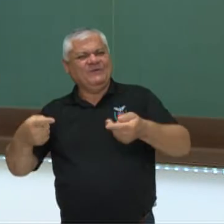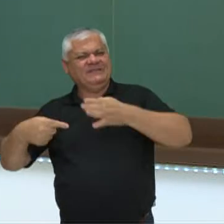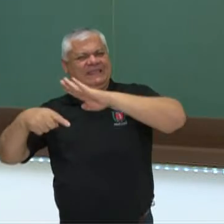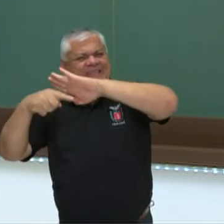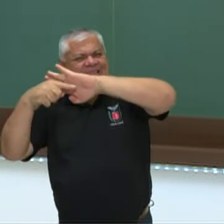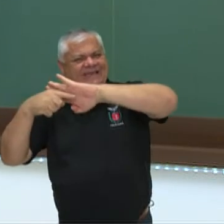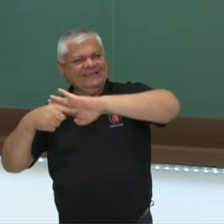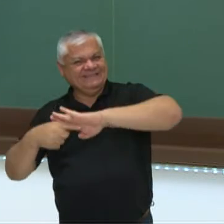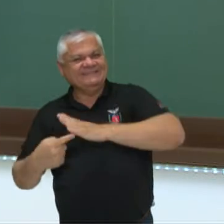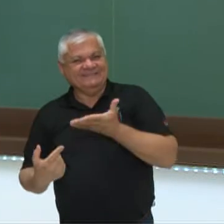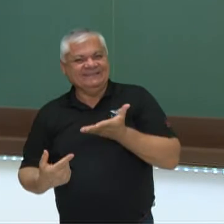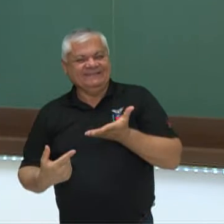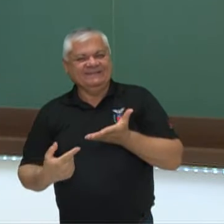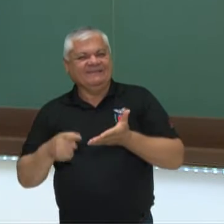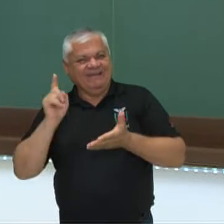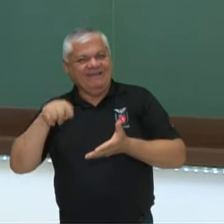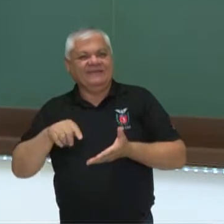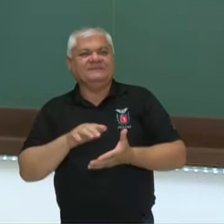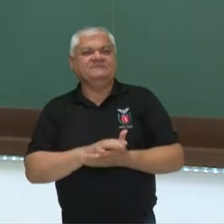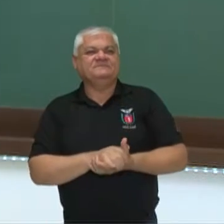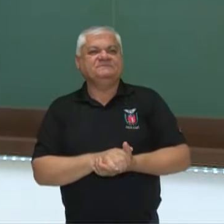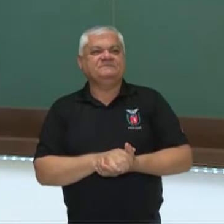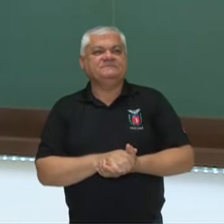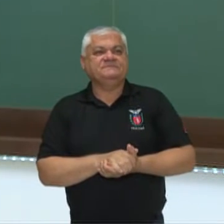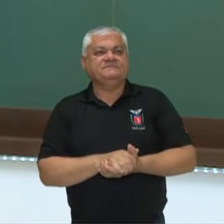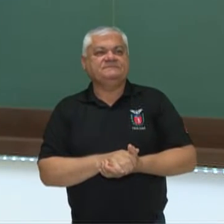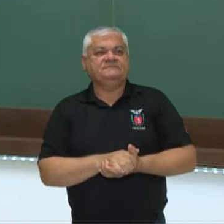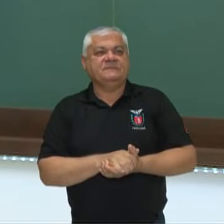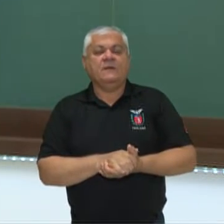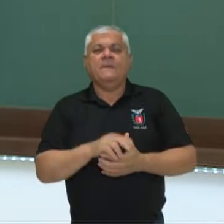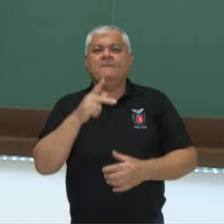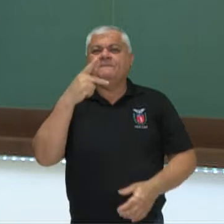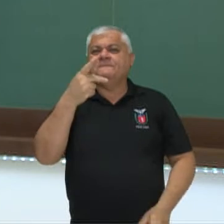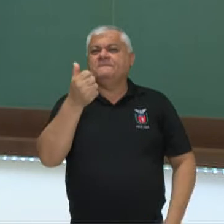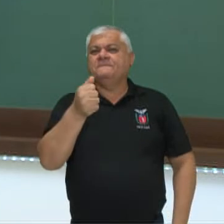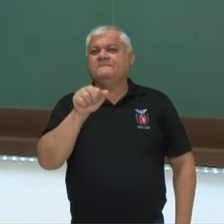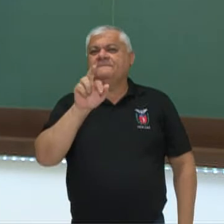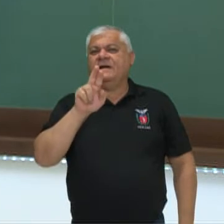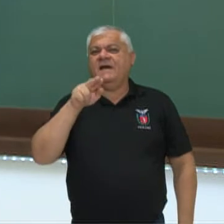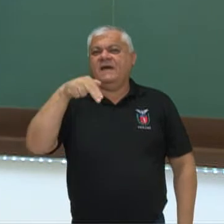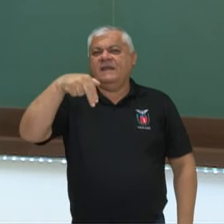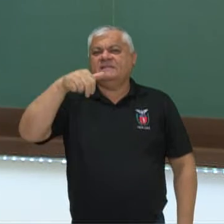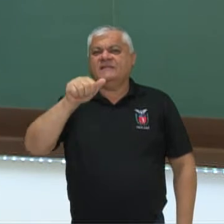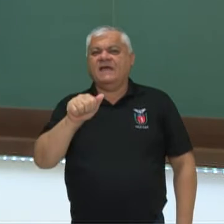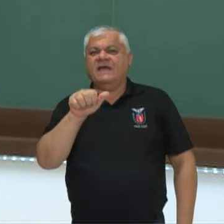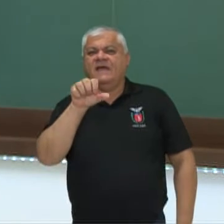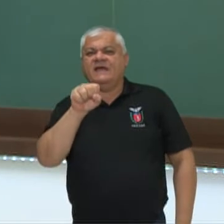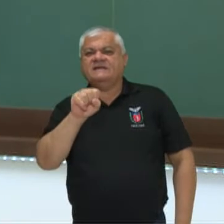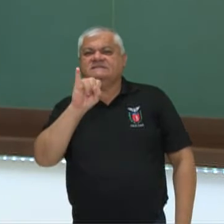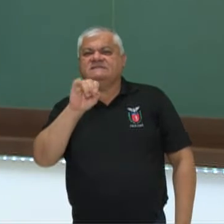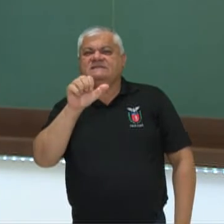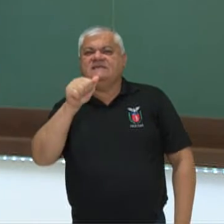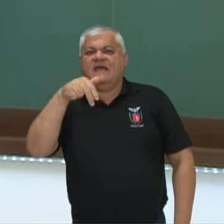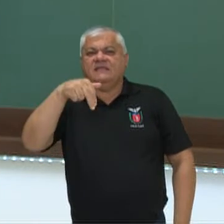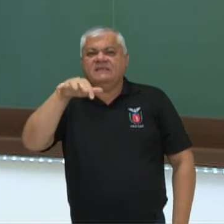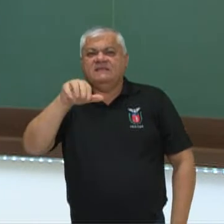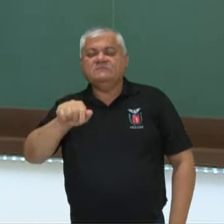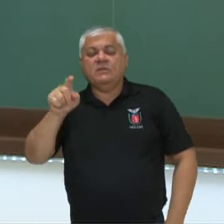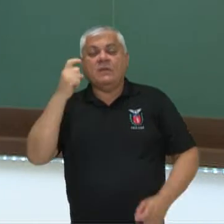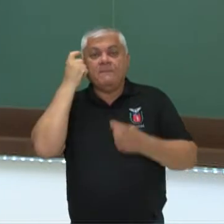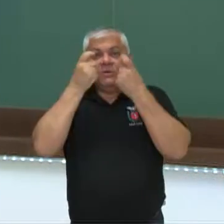os teóricos da modernidade, né? O parnasianismo é aquela escola extremamente preocupada com a forma,